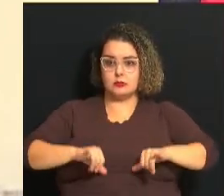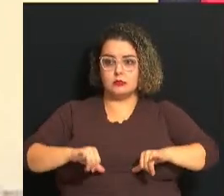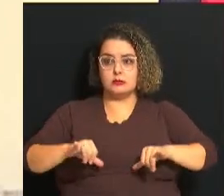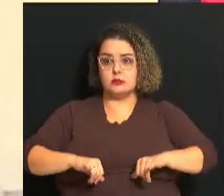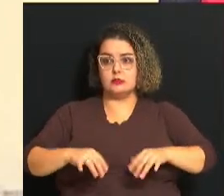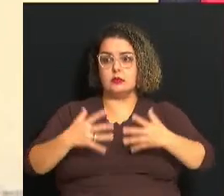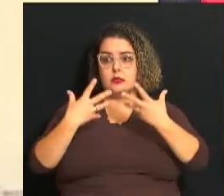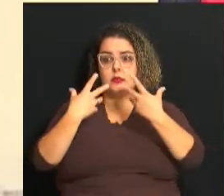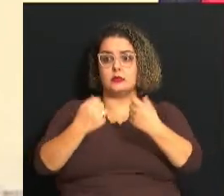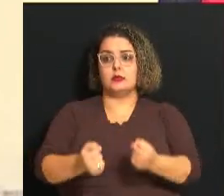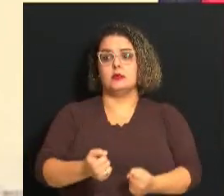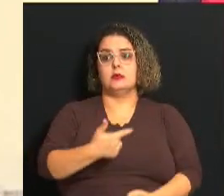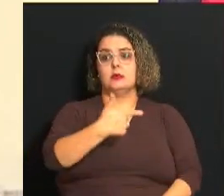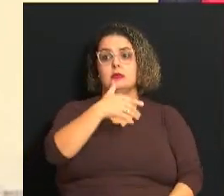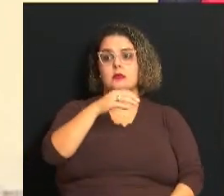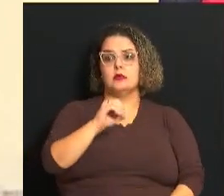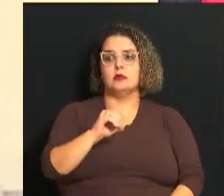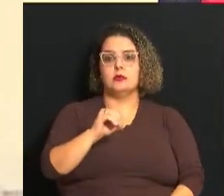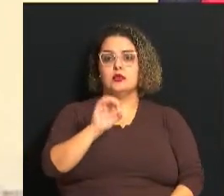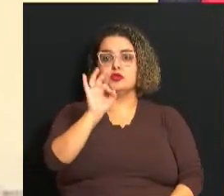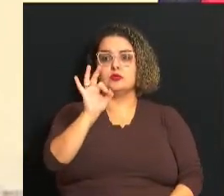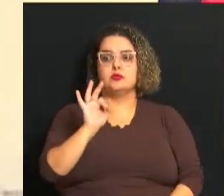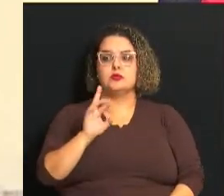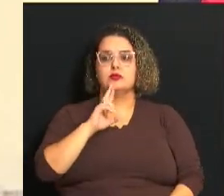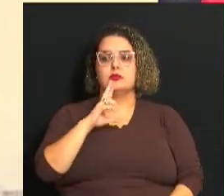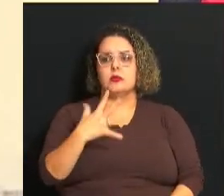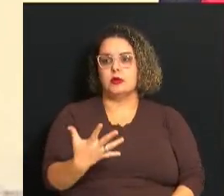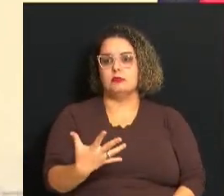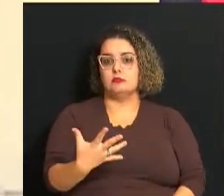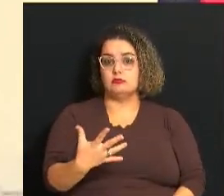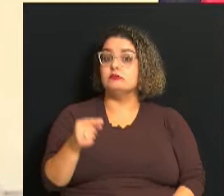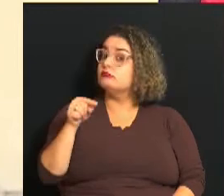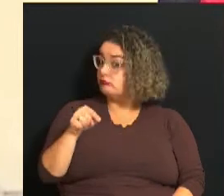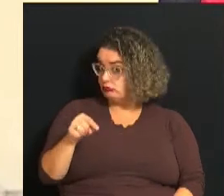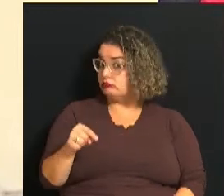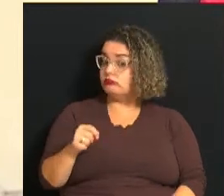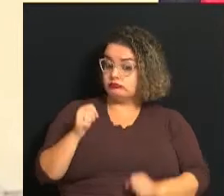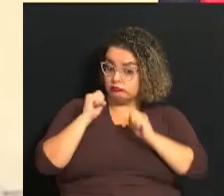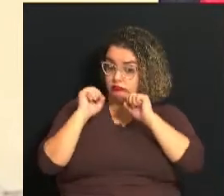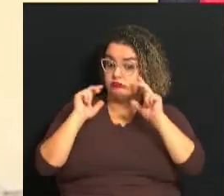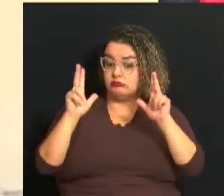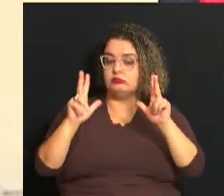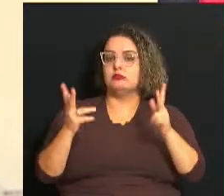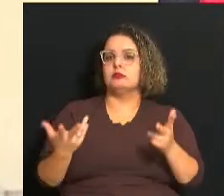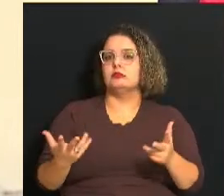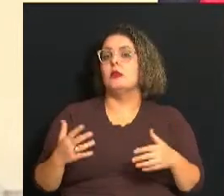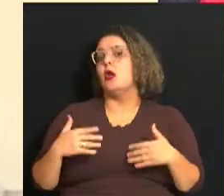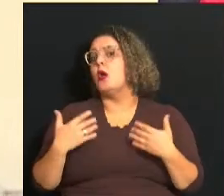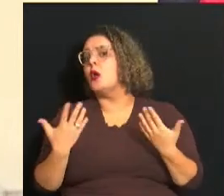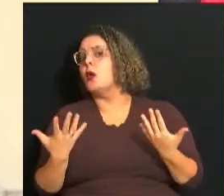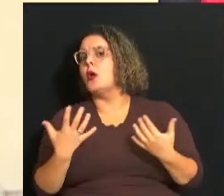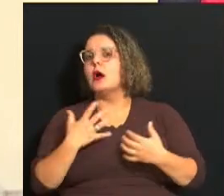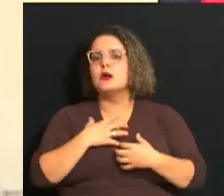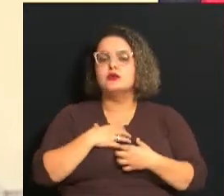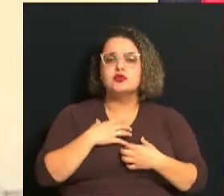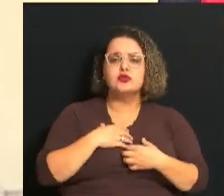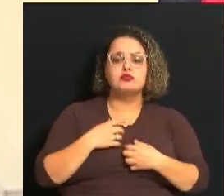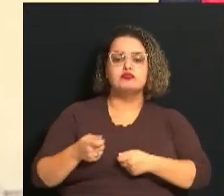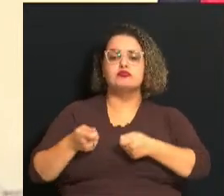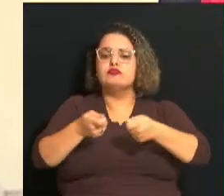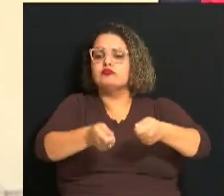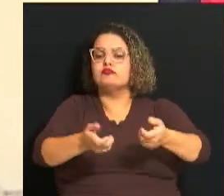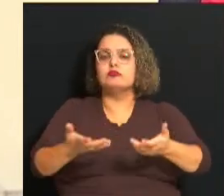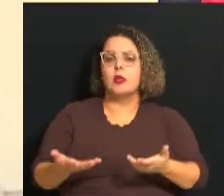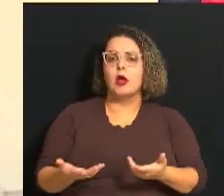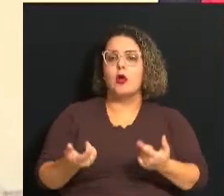receberam Vinte por cento de solução esse dado chama atenção para a gente no sentido de encaminhar qual seria então a forma de empoderar a